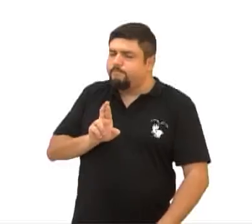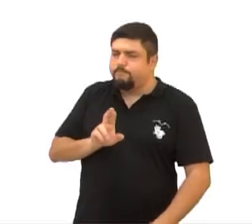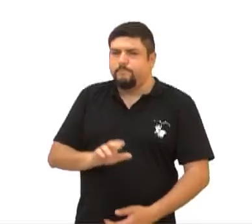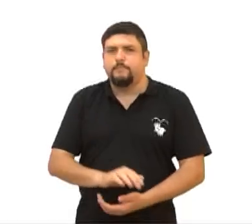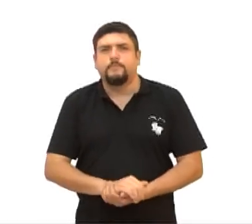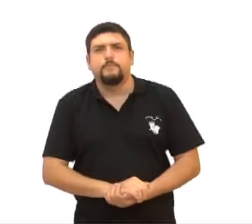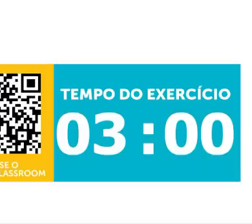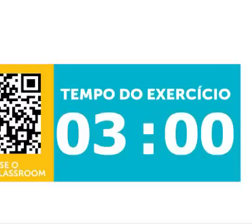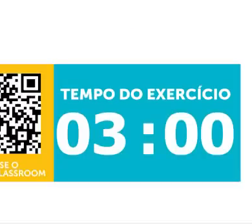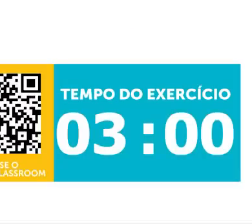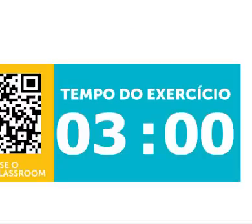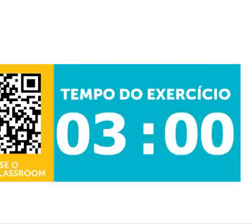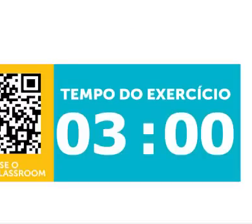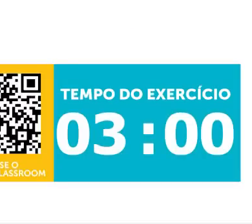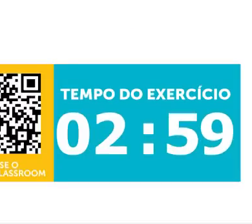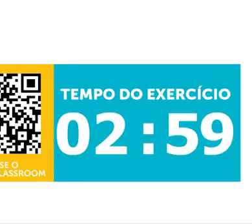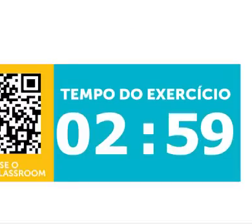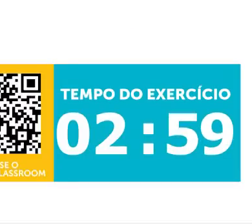voltamos.